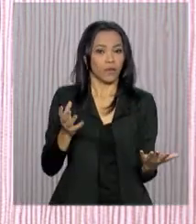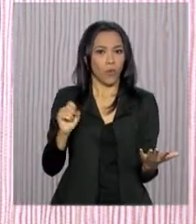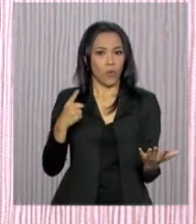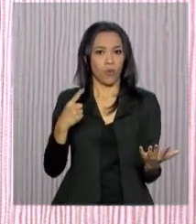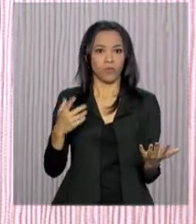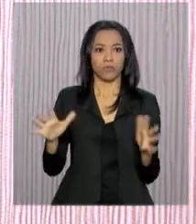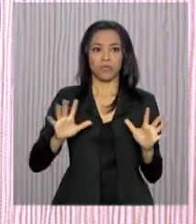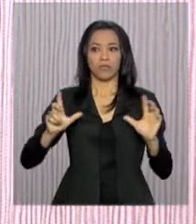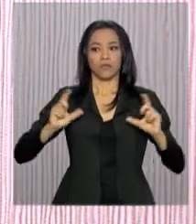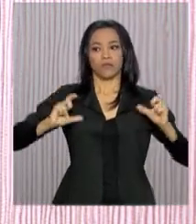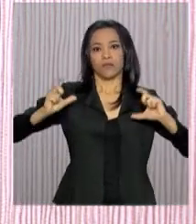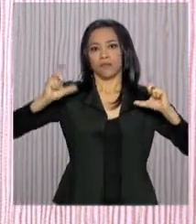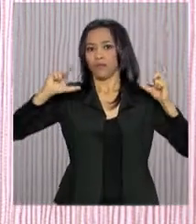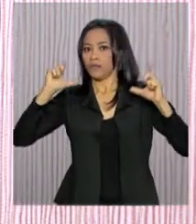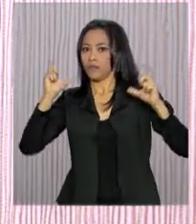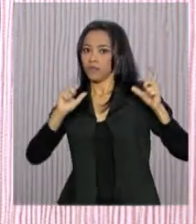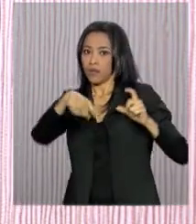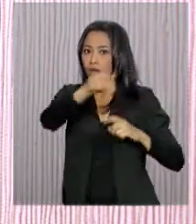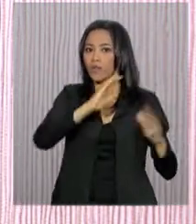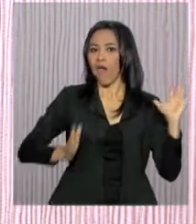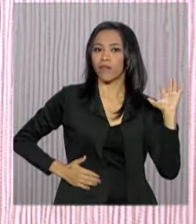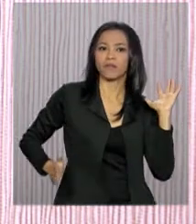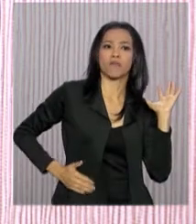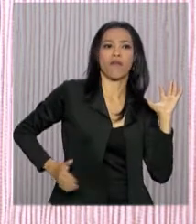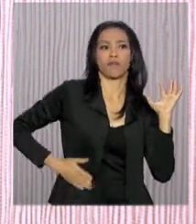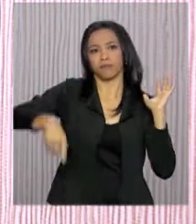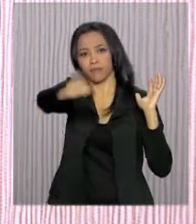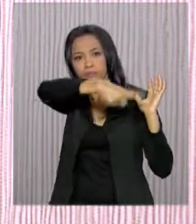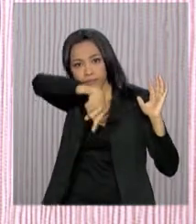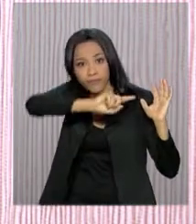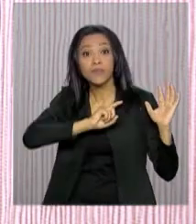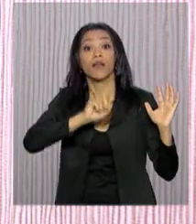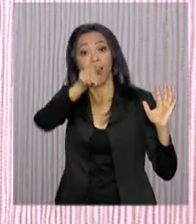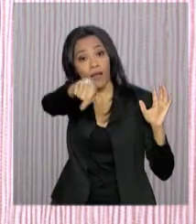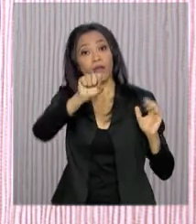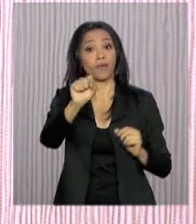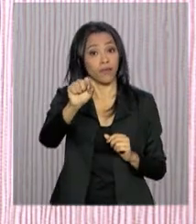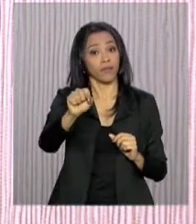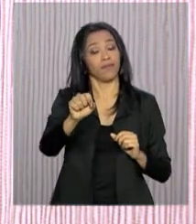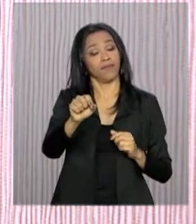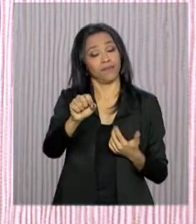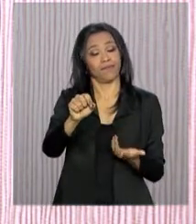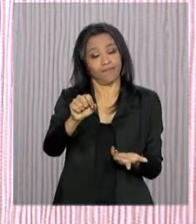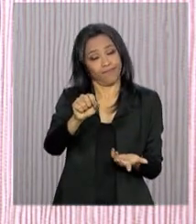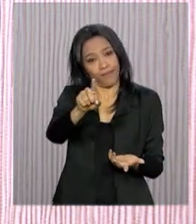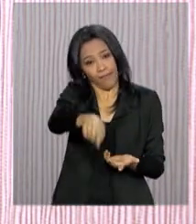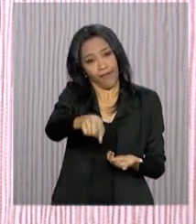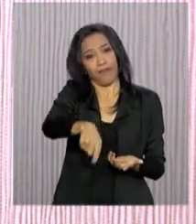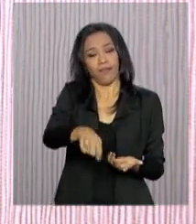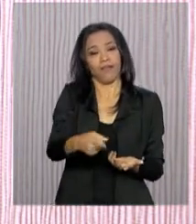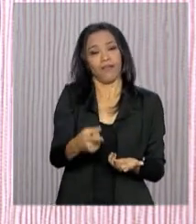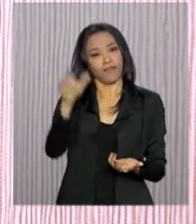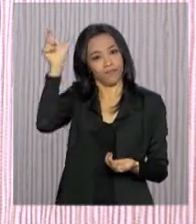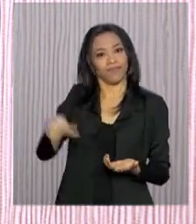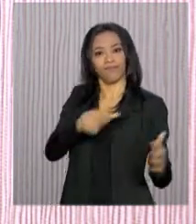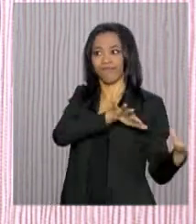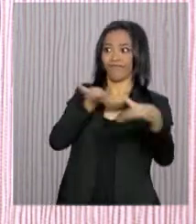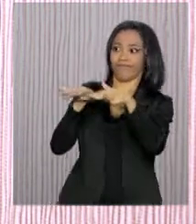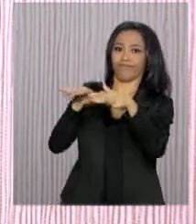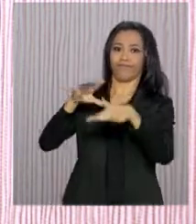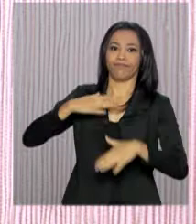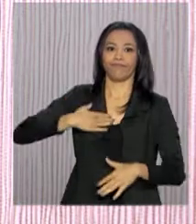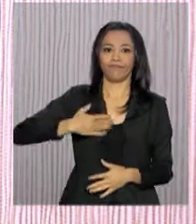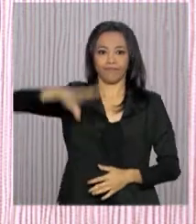resistência à bandidagem, à marginalidade, eu acho que isso a gente pode traduzir pelas forças armadas.